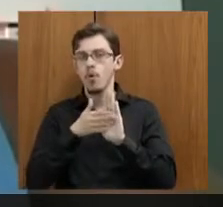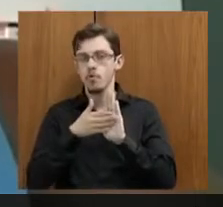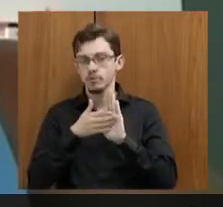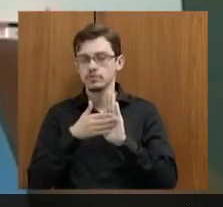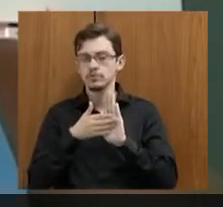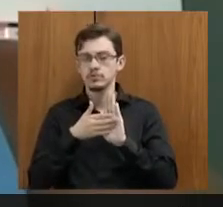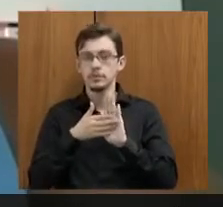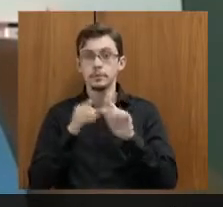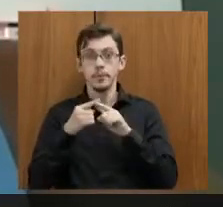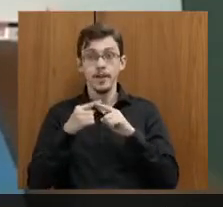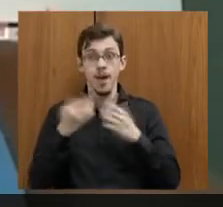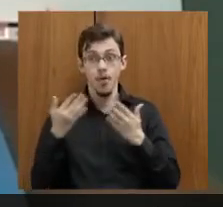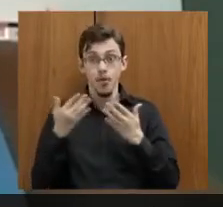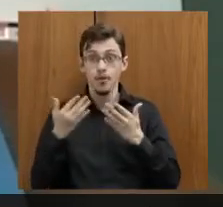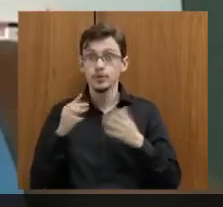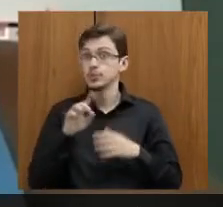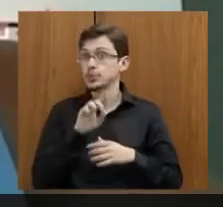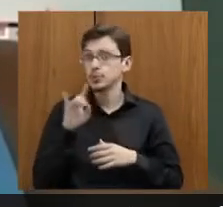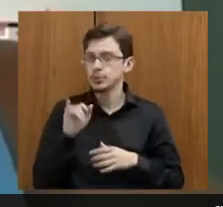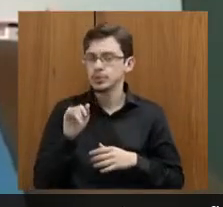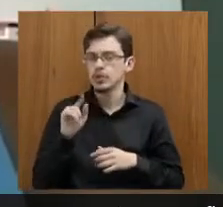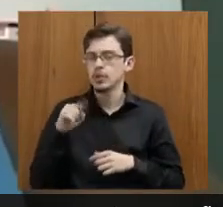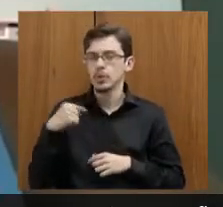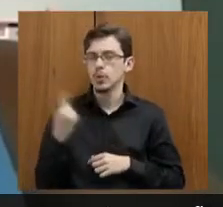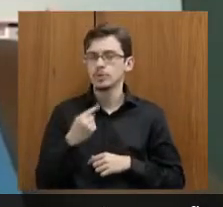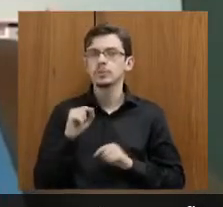aqui na busca de